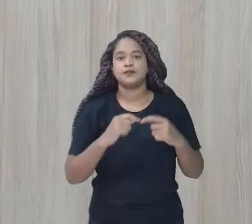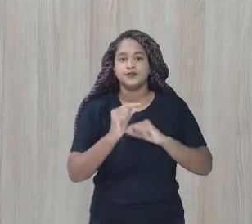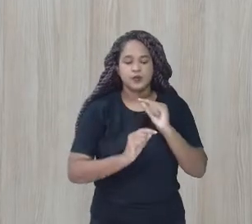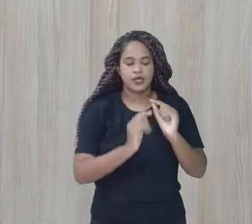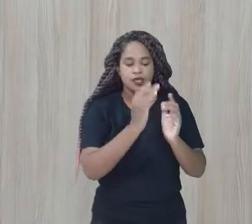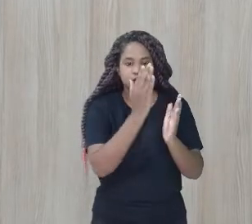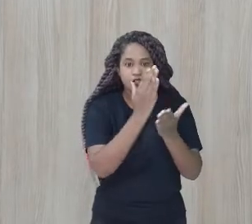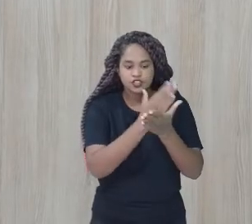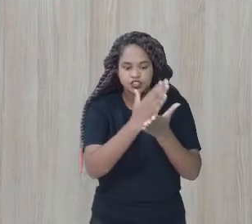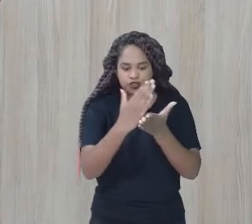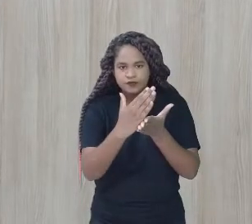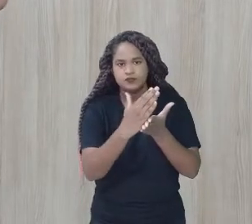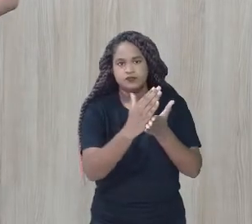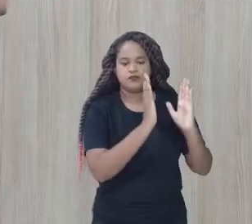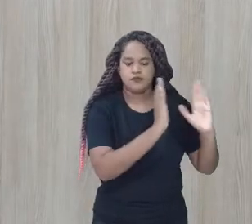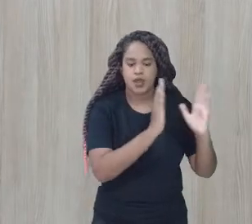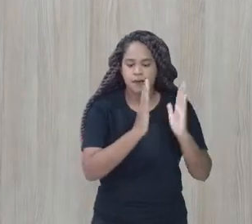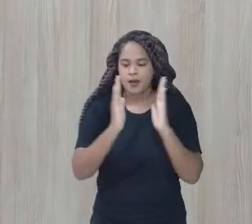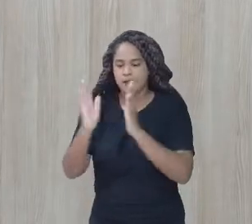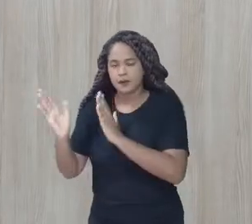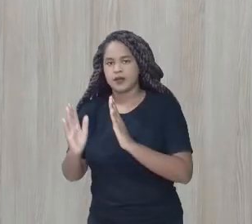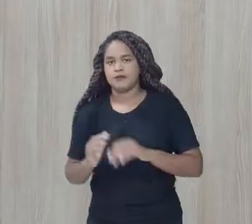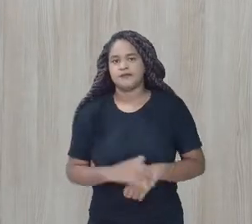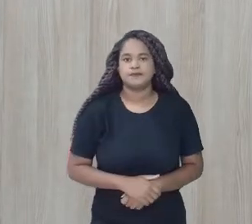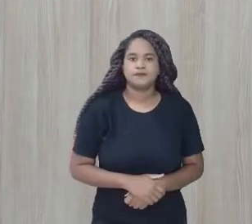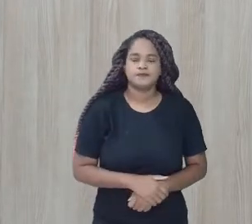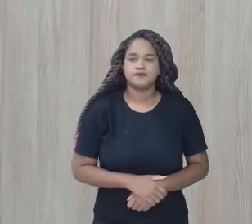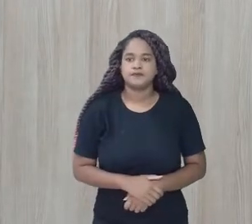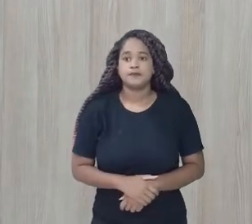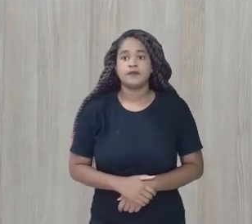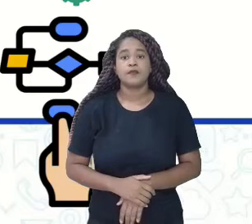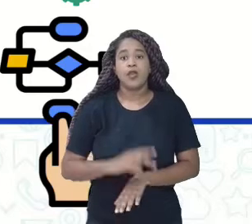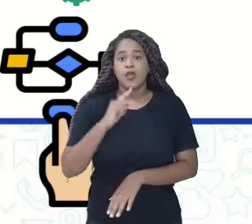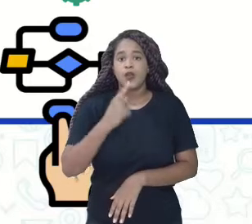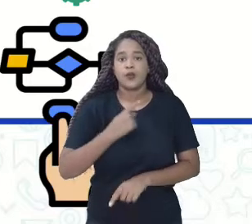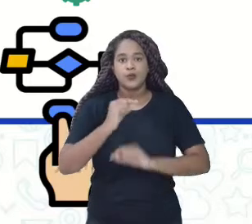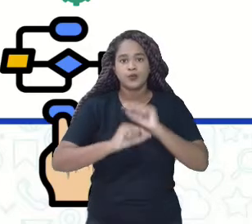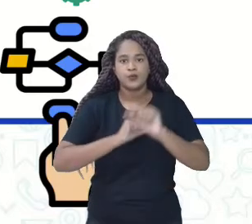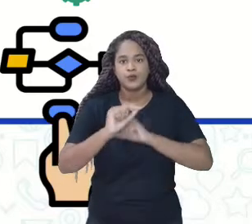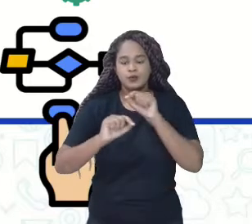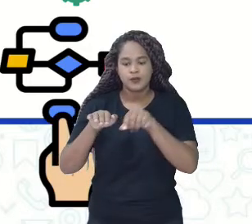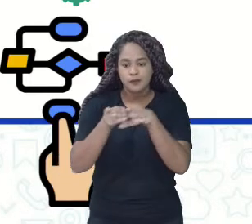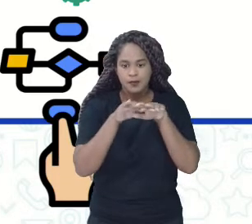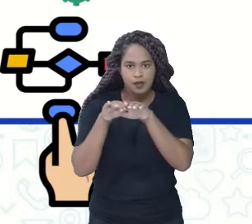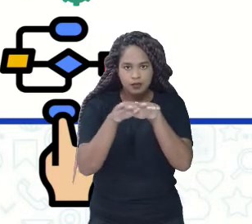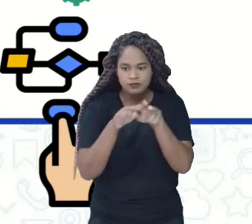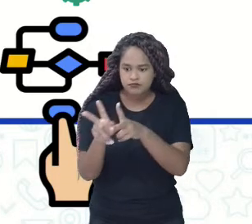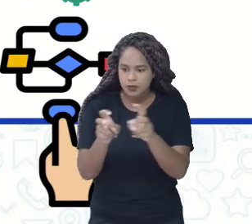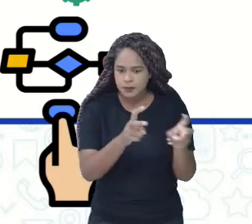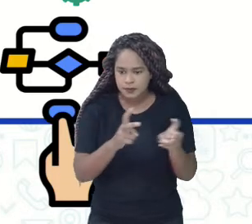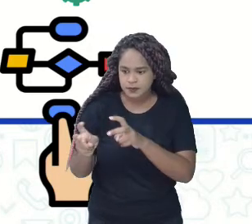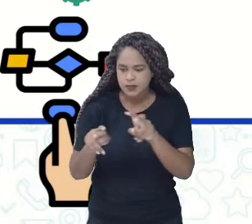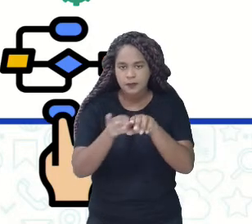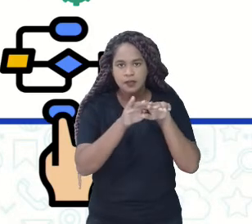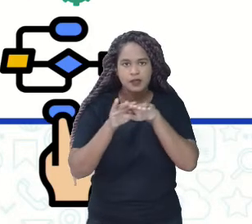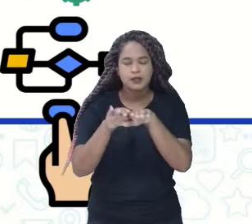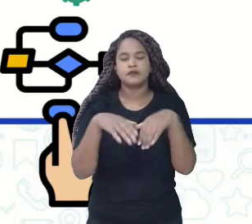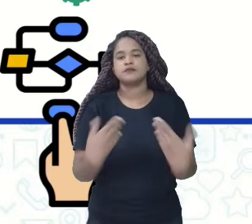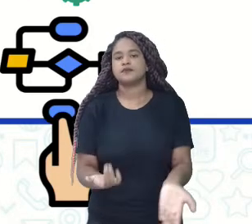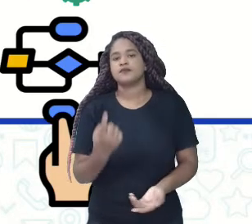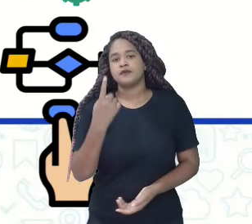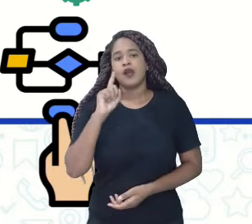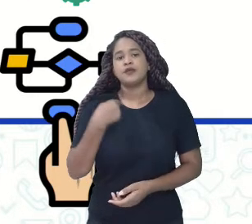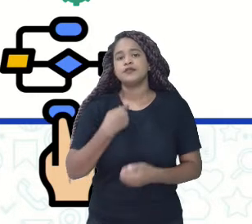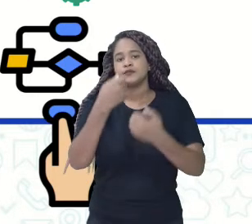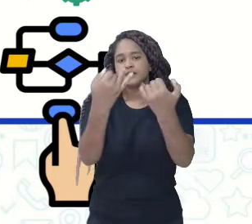ali, resolvendo o problema devagarinho, tá? Reconhecer padrões, a gente fez isso falando um pouquinho sobre a soma, né? Então,